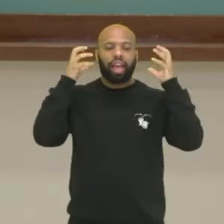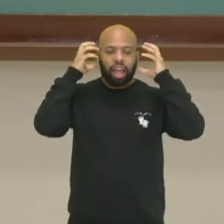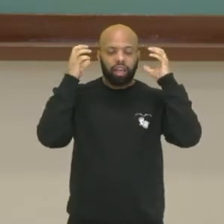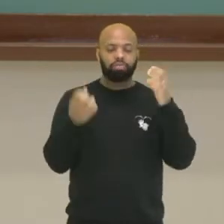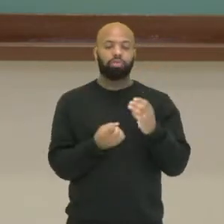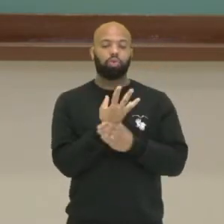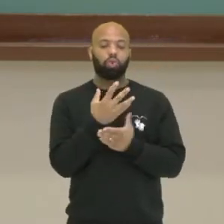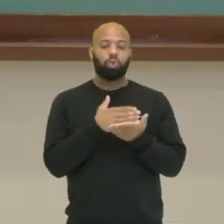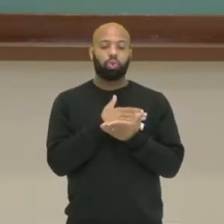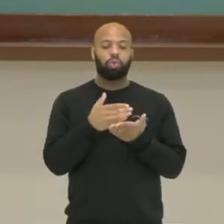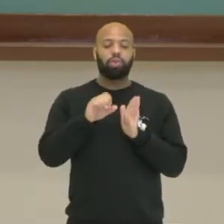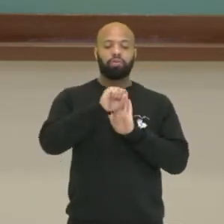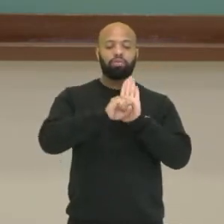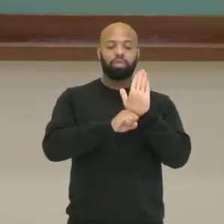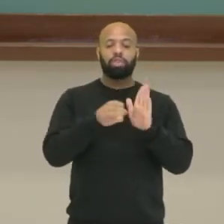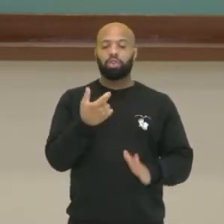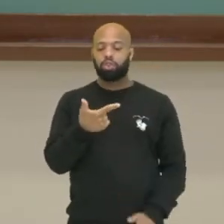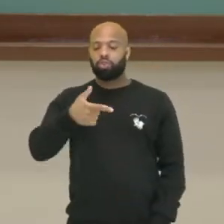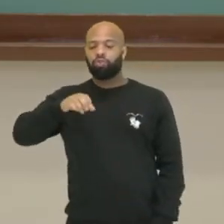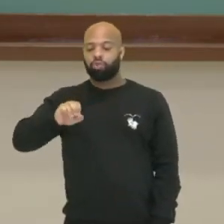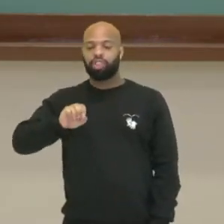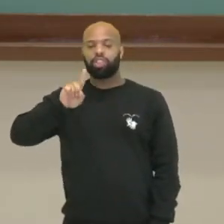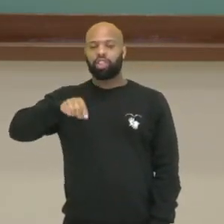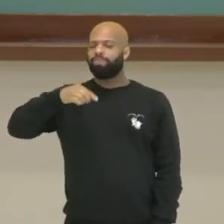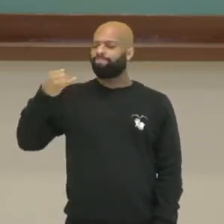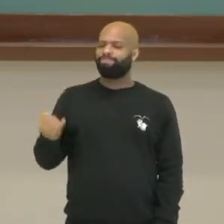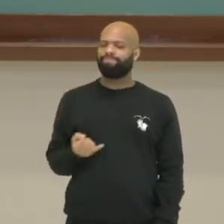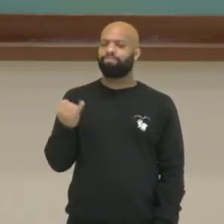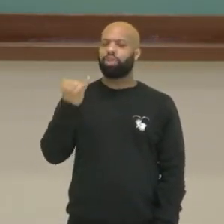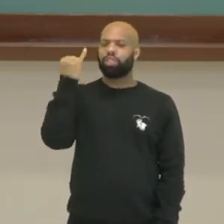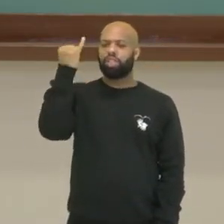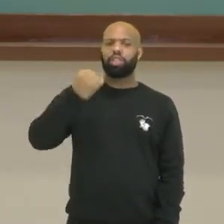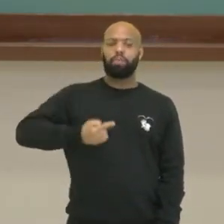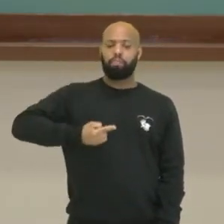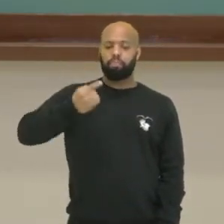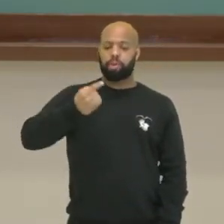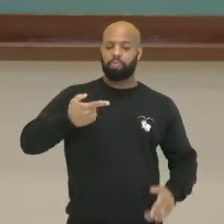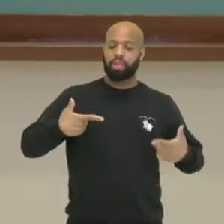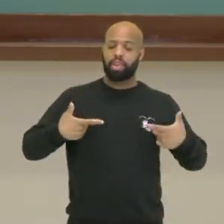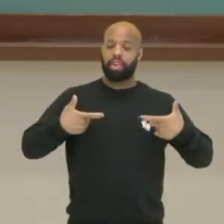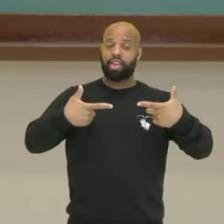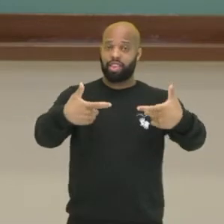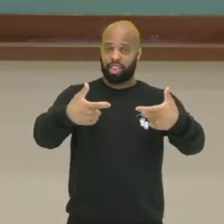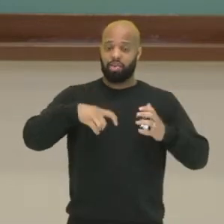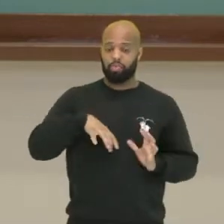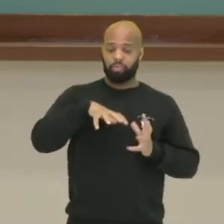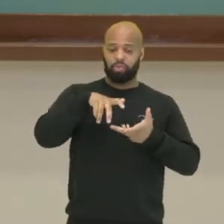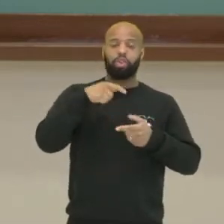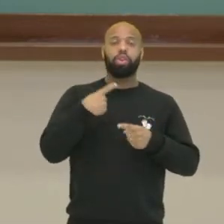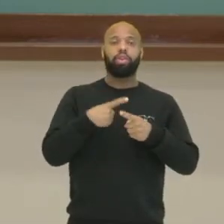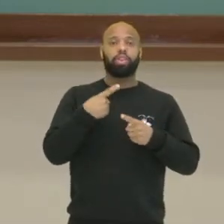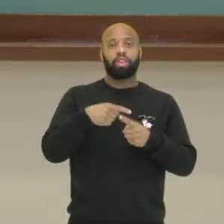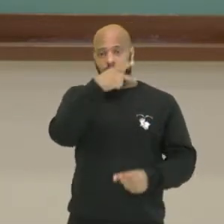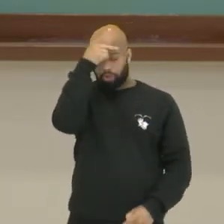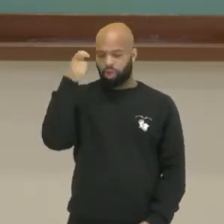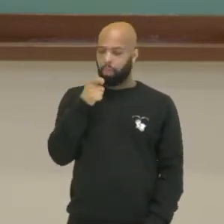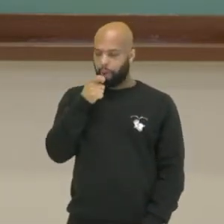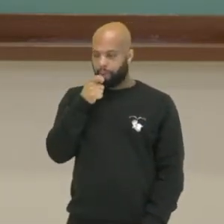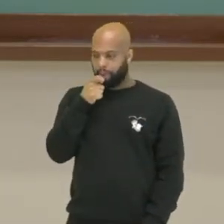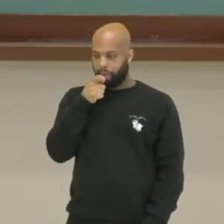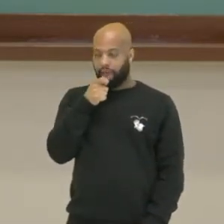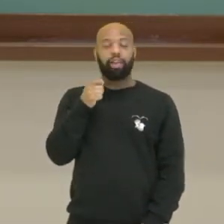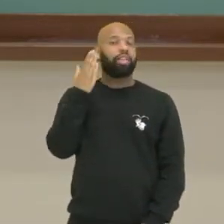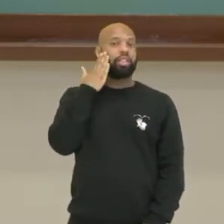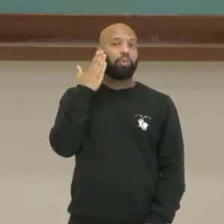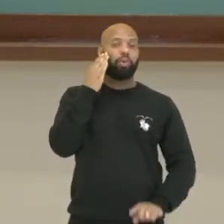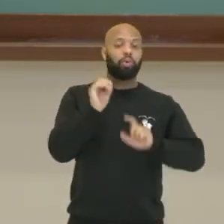uma ferramenta extremamente importante na Primeira Guerra Mundial, em que as pessoas utilizavam para obter notícias